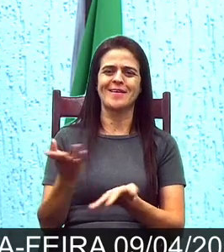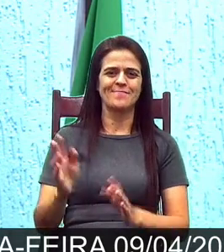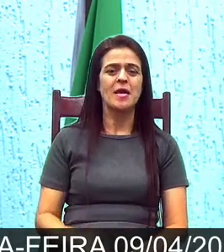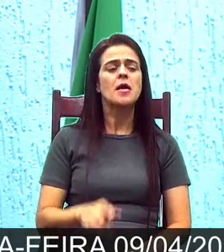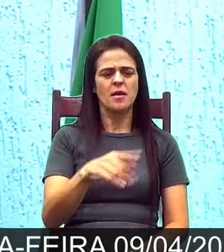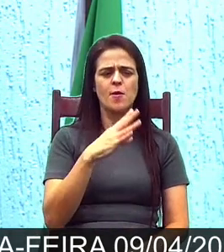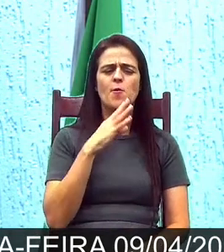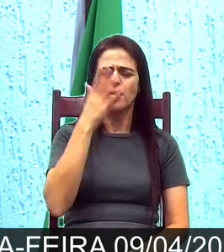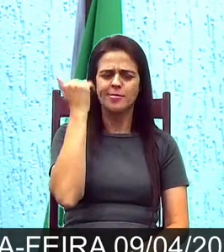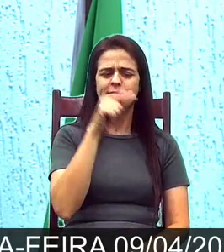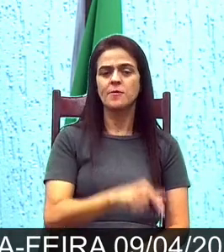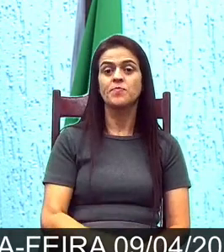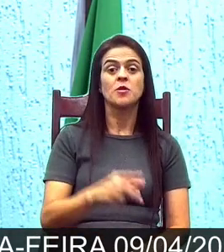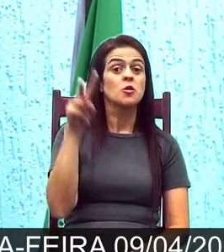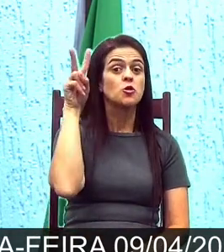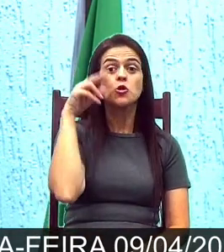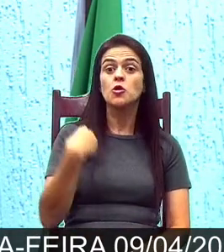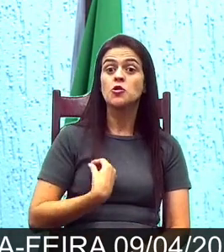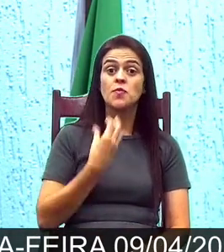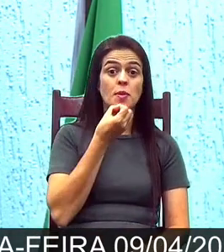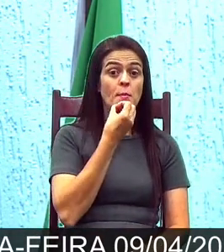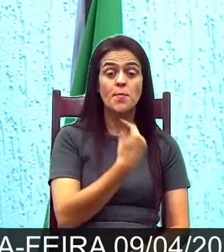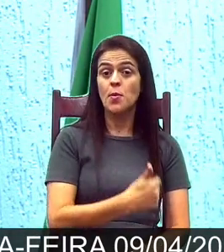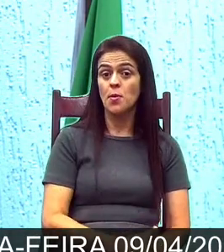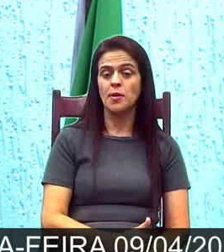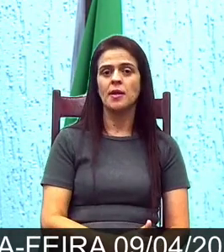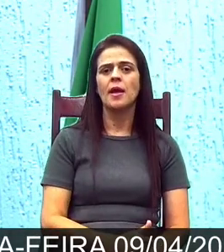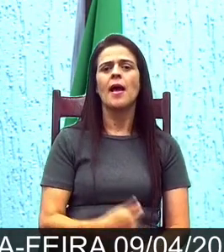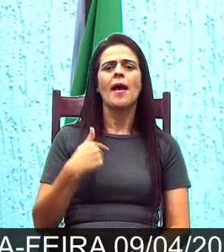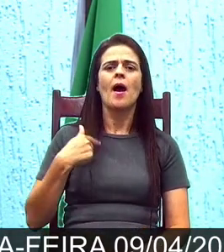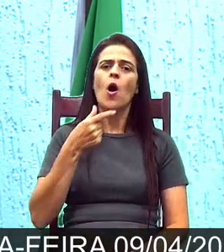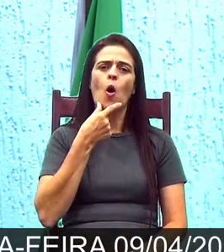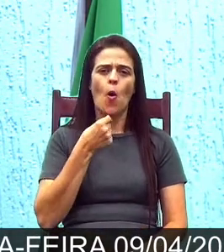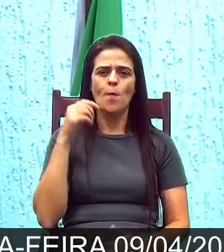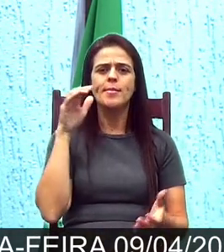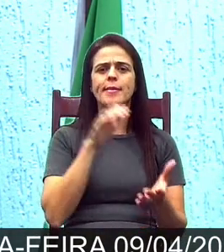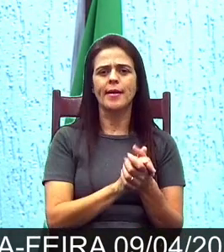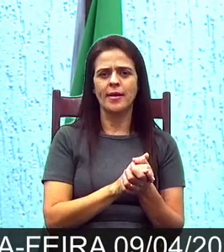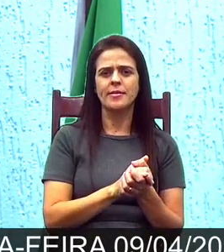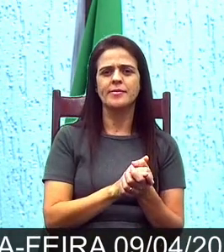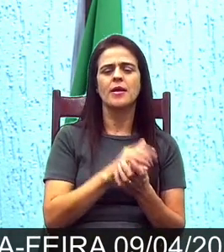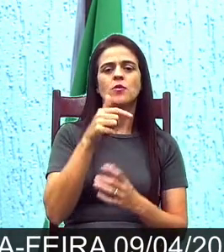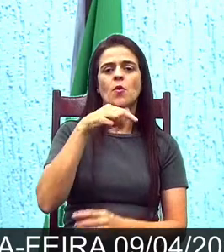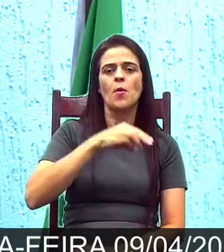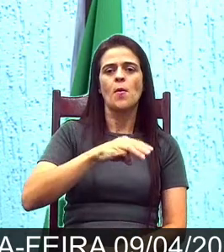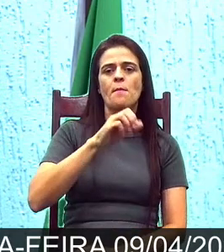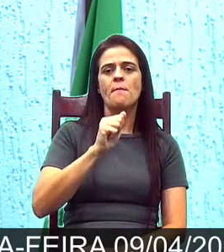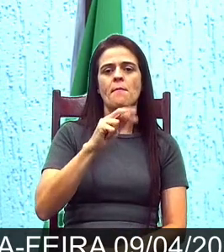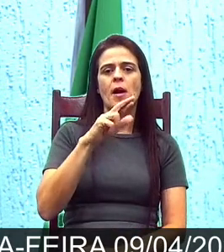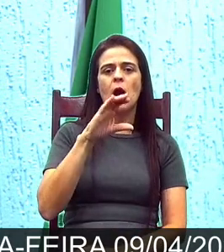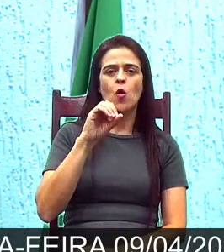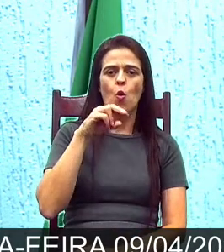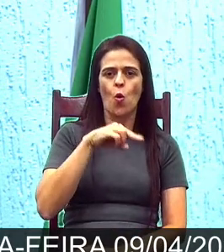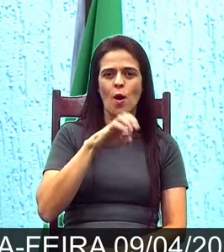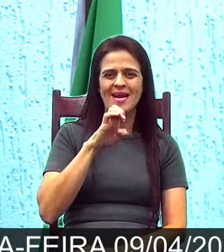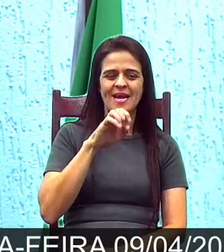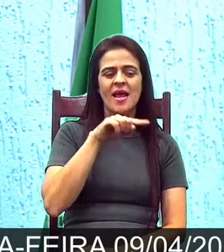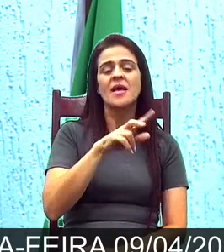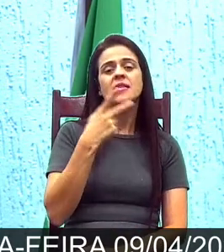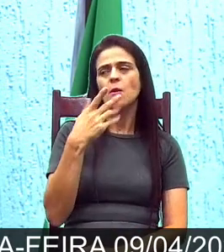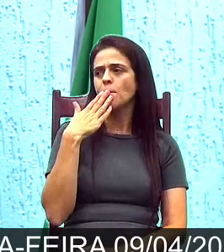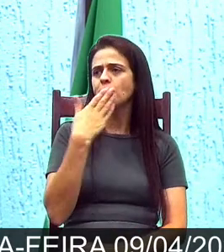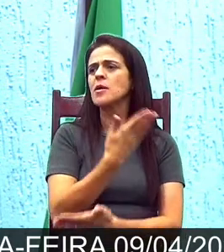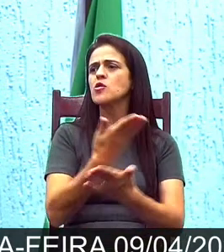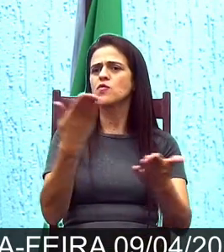conhecem. Ela tem uma história muito bonita com o Marconi Macedo, um grande radialista que despontou em nossa cidade. Então eu deixo a vocês